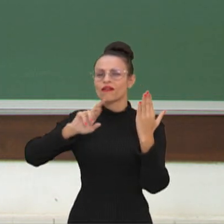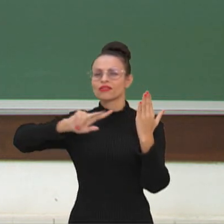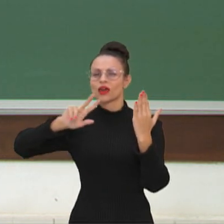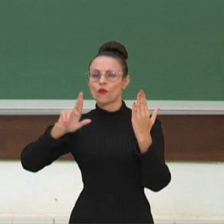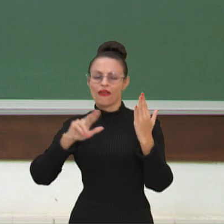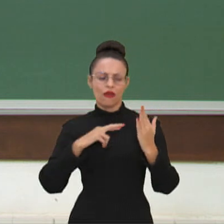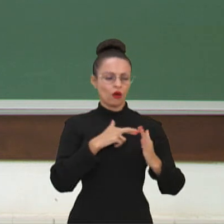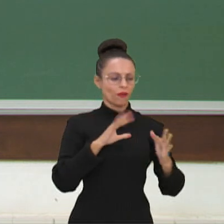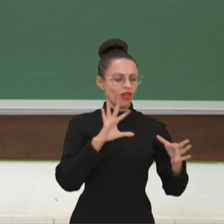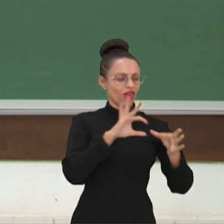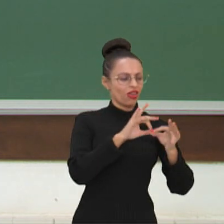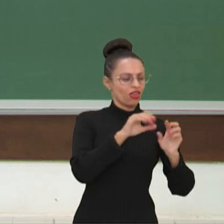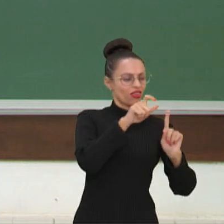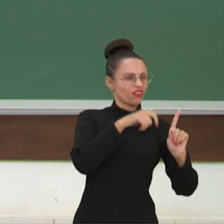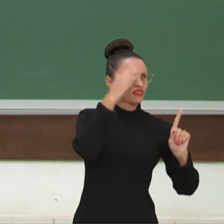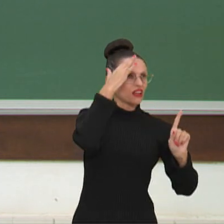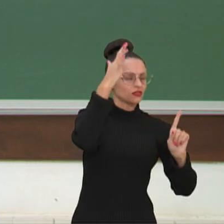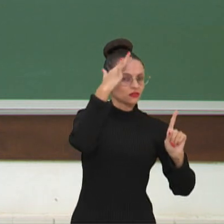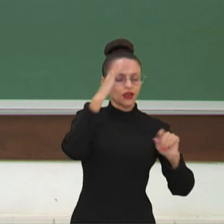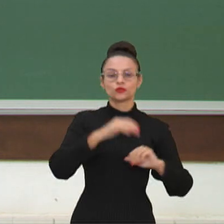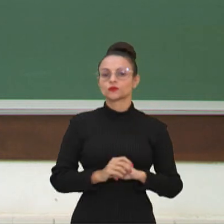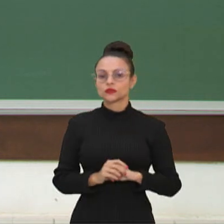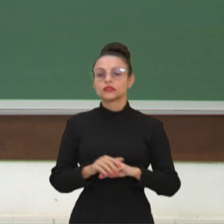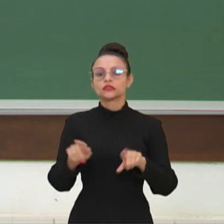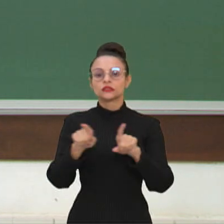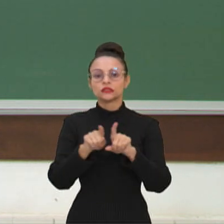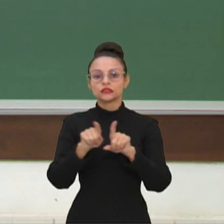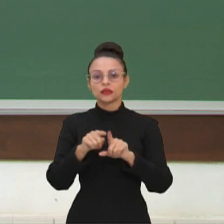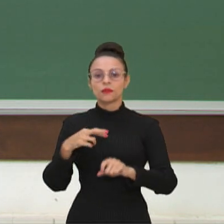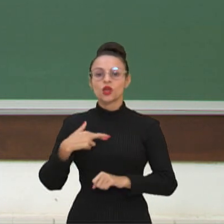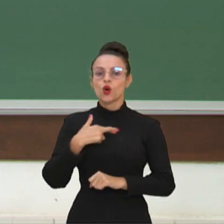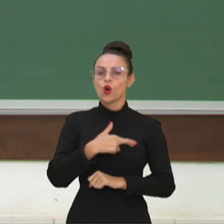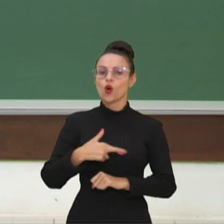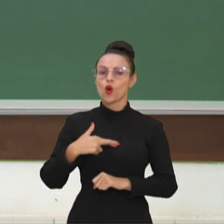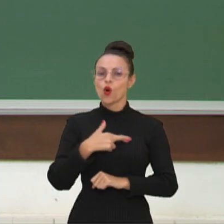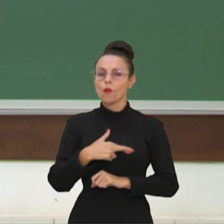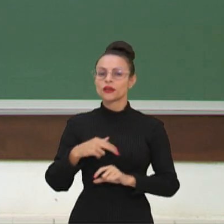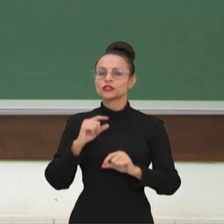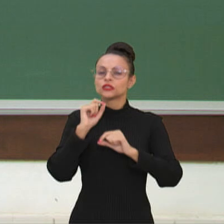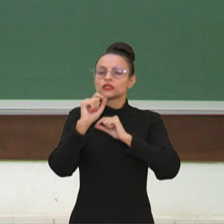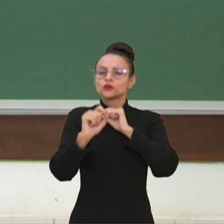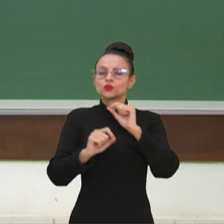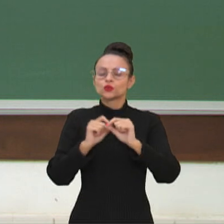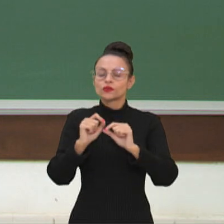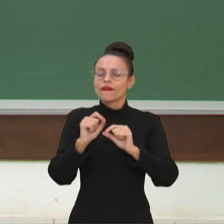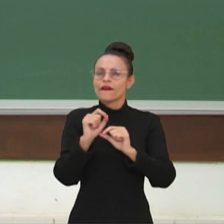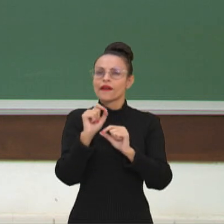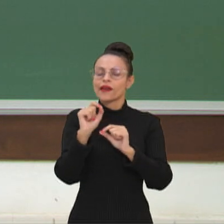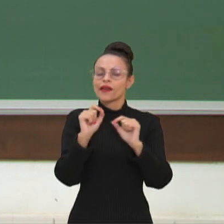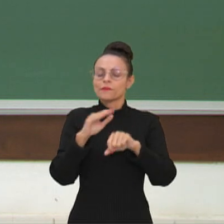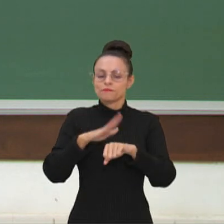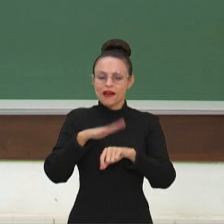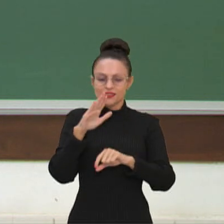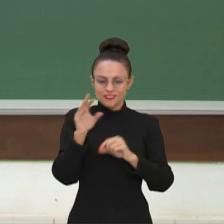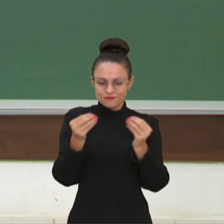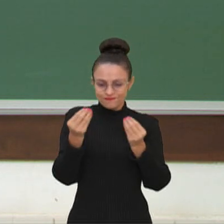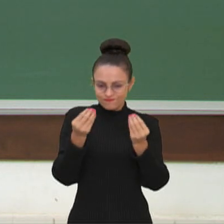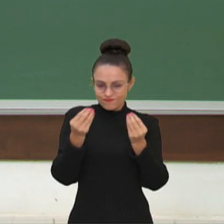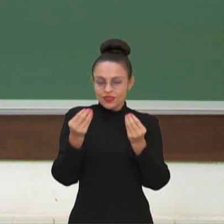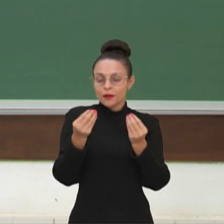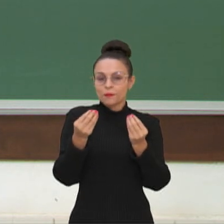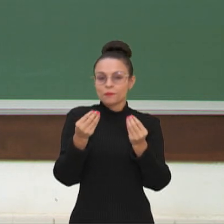né? Veja, idealização da mulher aparece em todas, né? Então, obviamente, ela é sim uma das características.